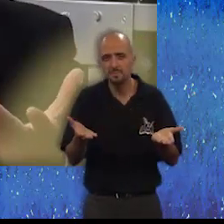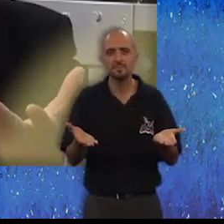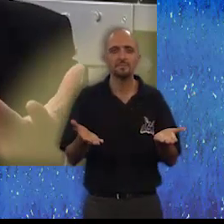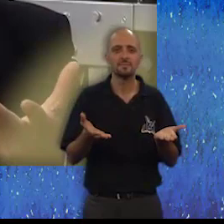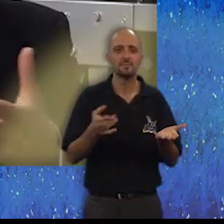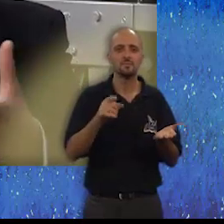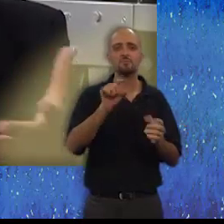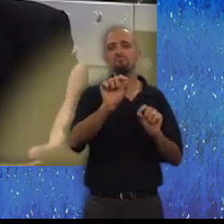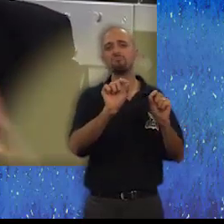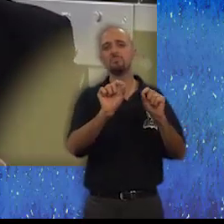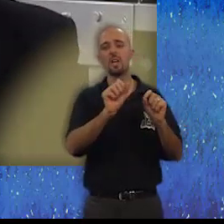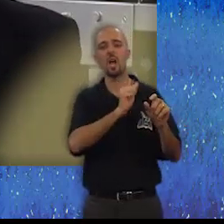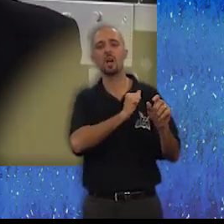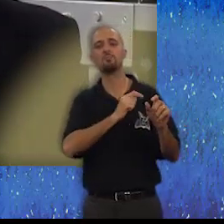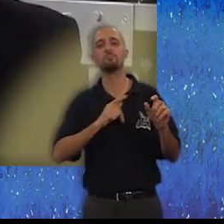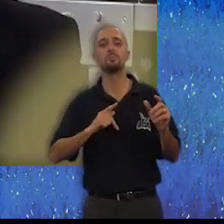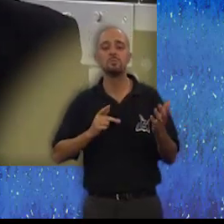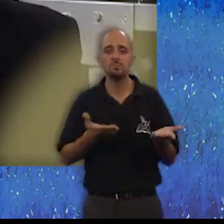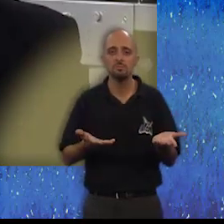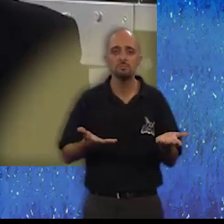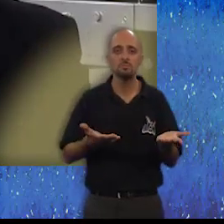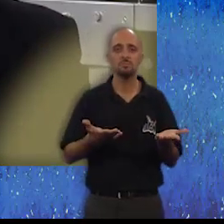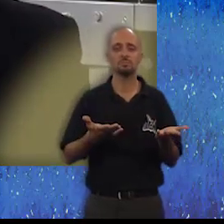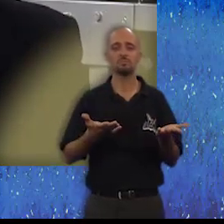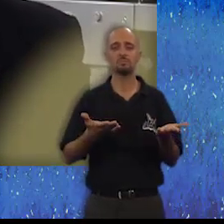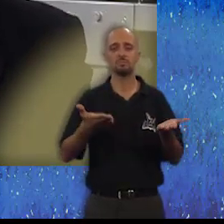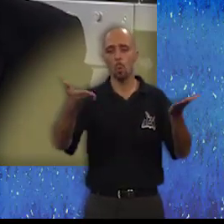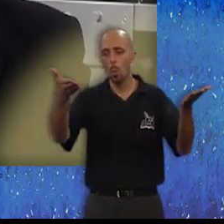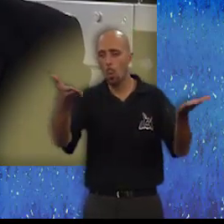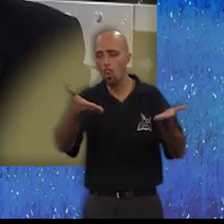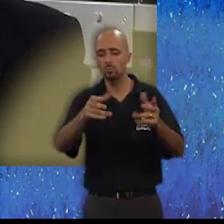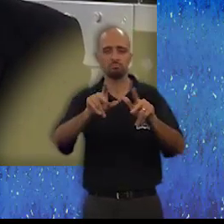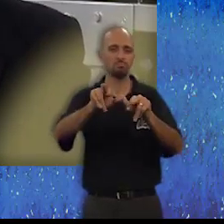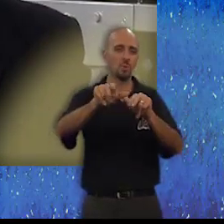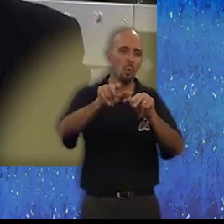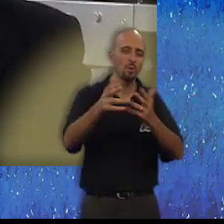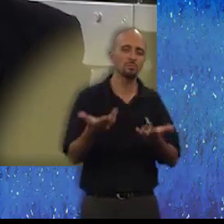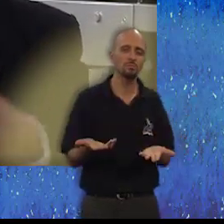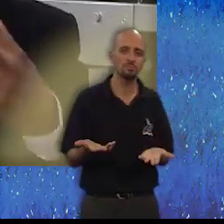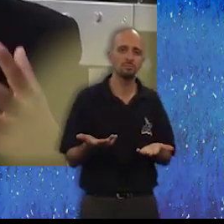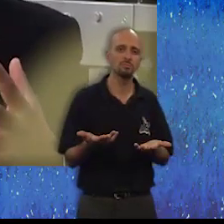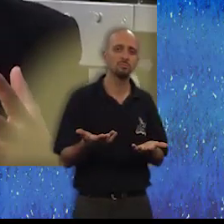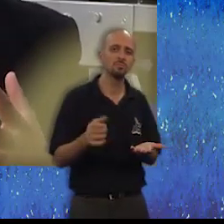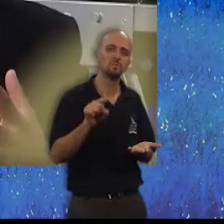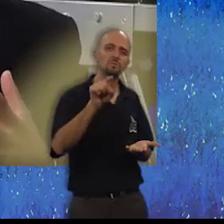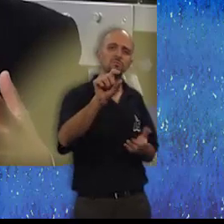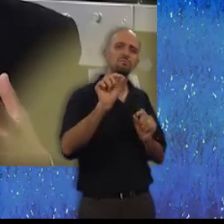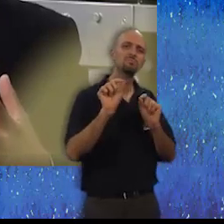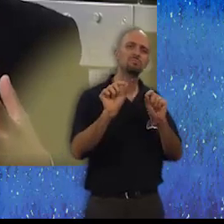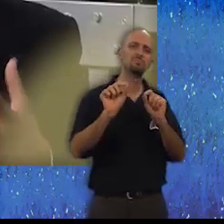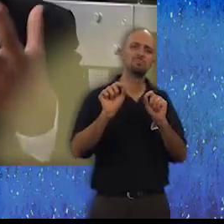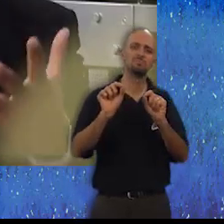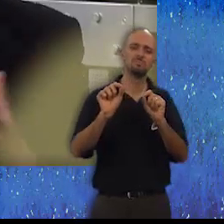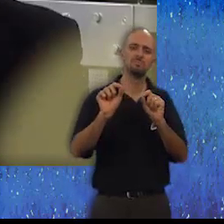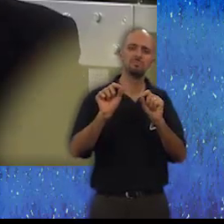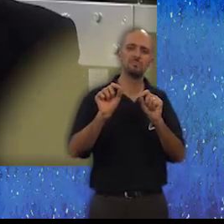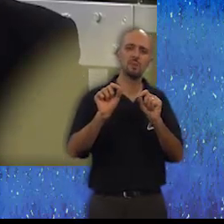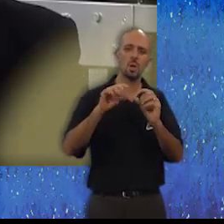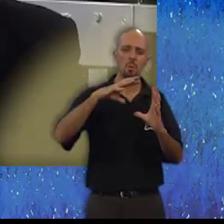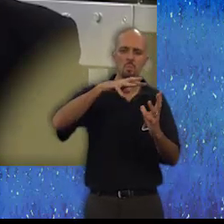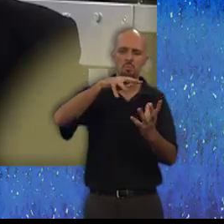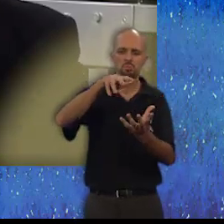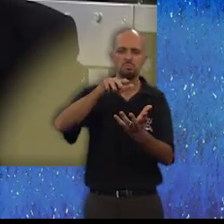um apóstolo desses que temos nos dias de hoje. Talvez você poderia ser um